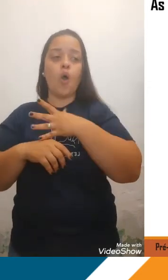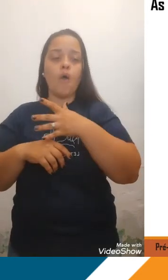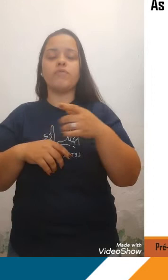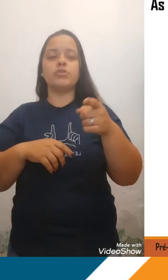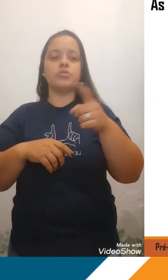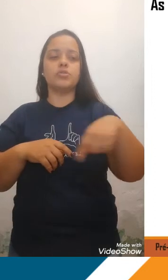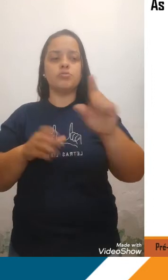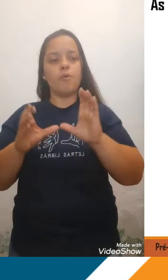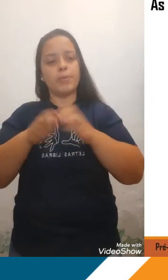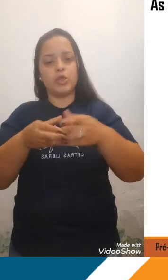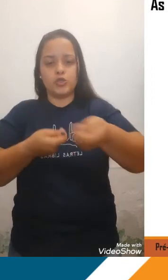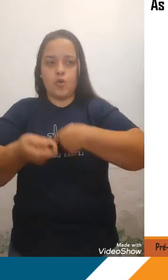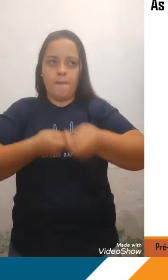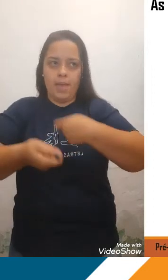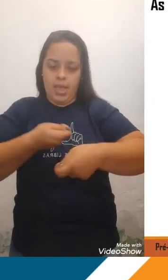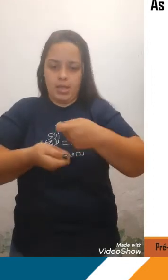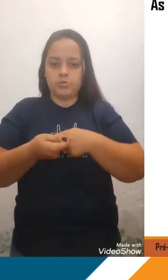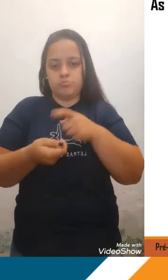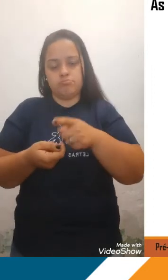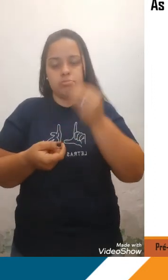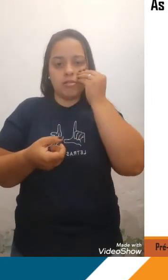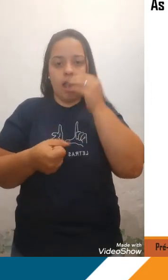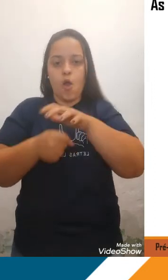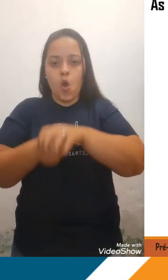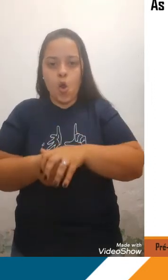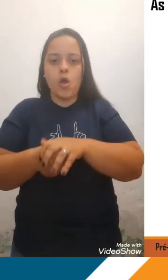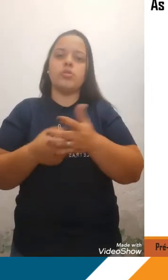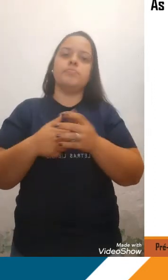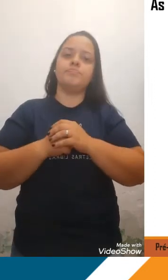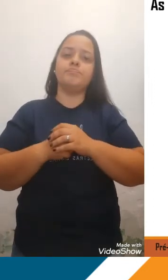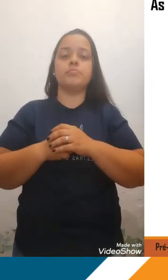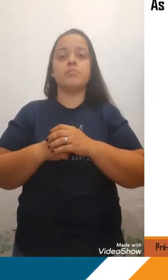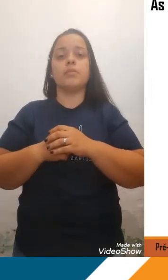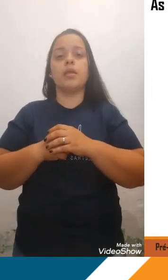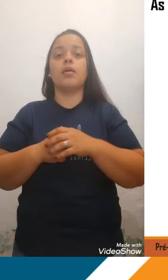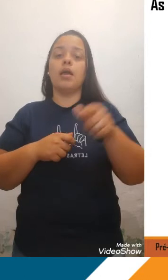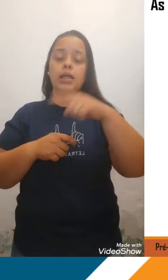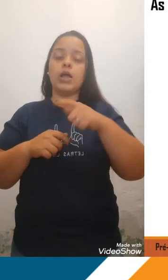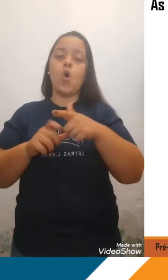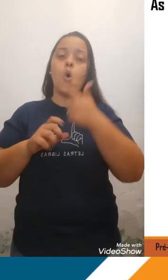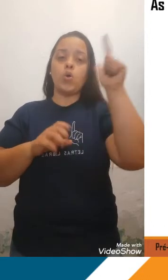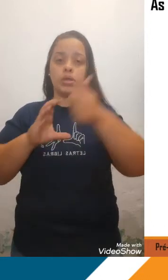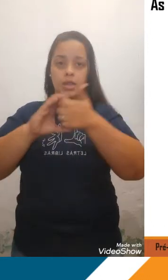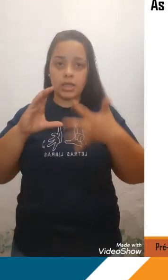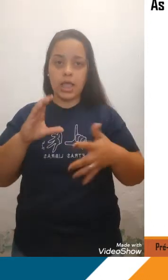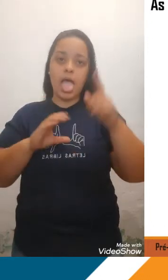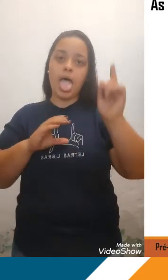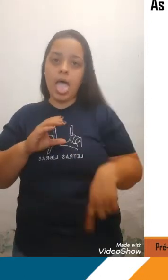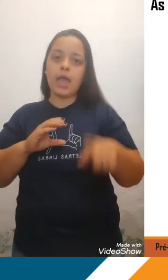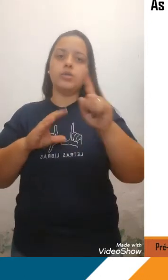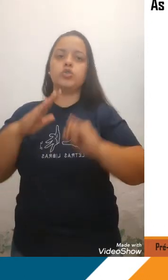buscavam dinamizar e aumentar o fluxo mercantil entre a colônia e a metrópole. Uma outra característica deste processo é